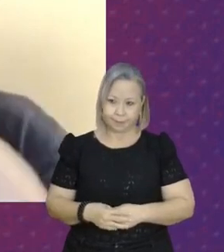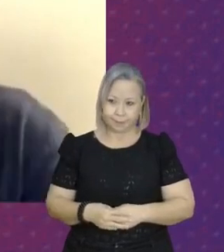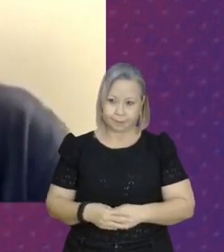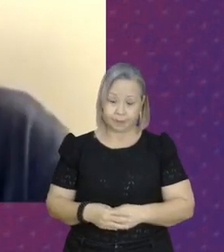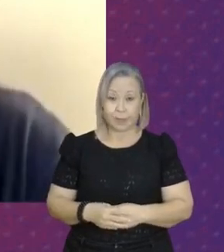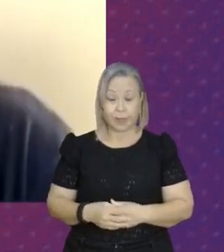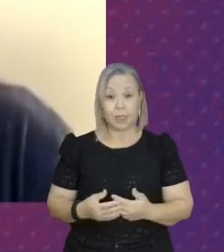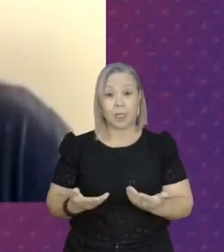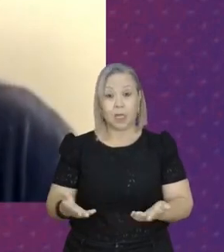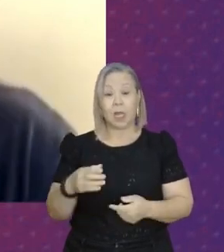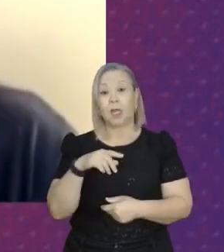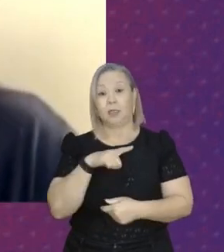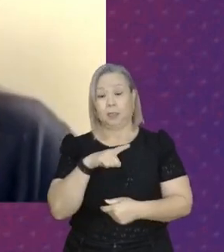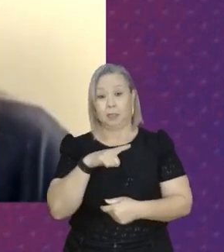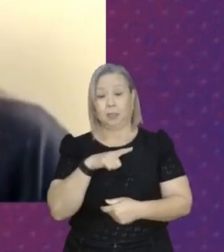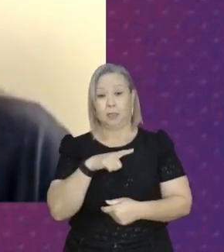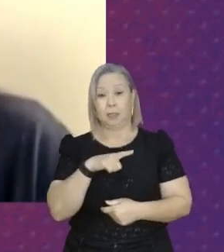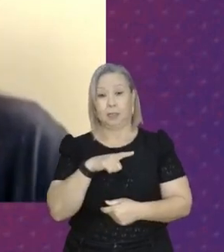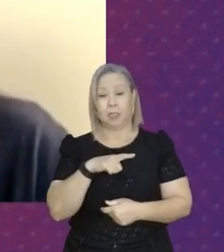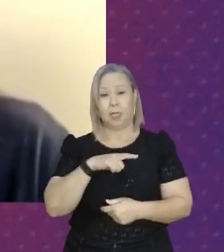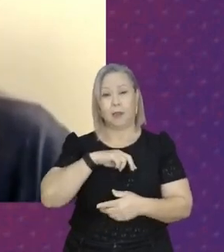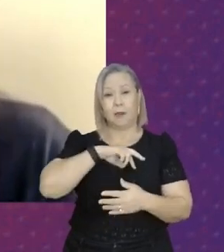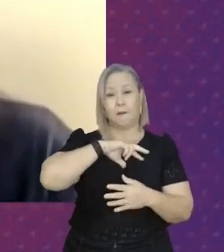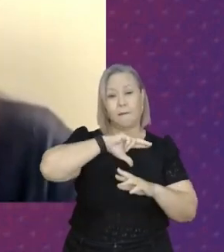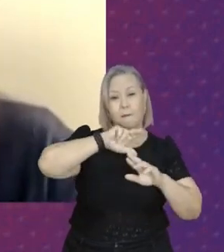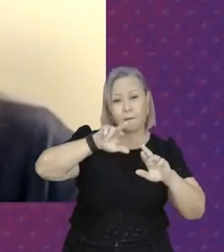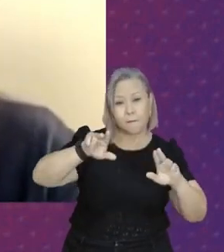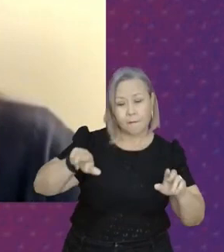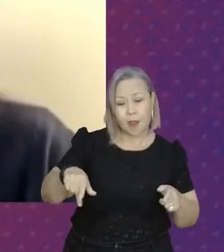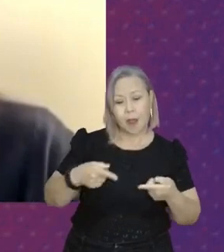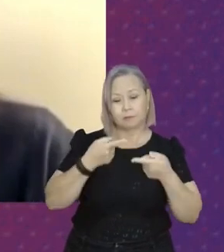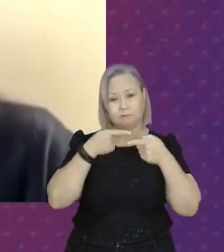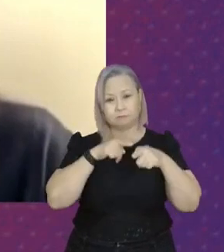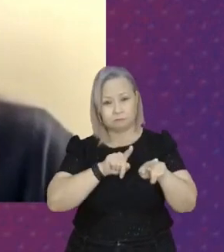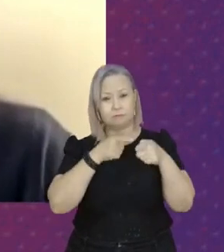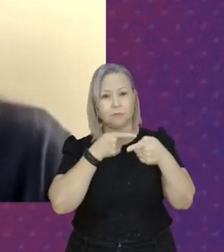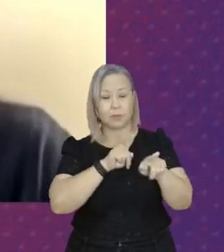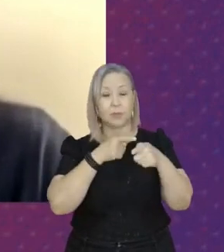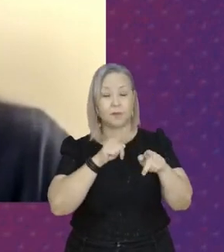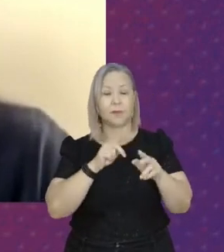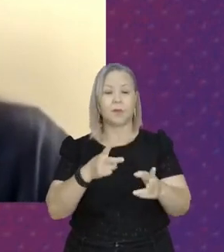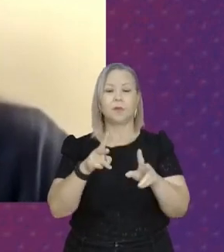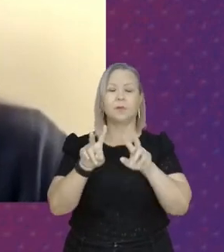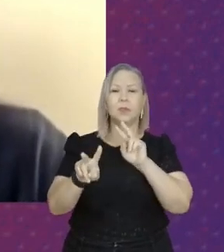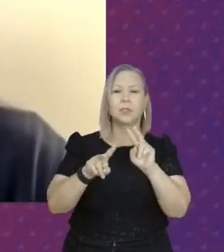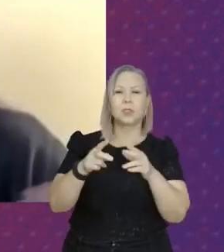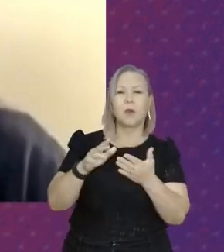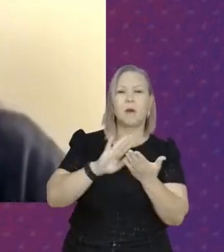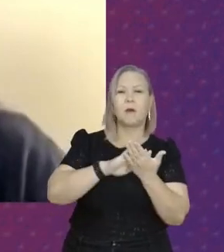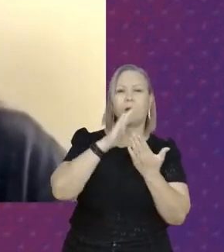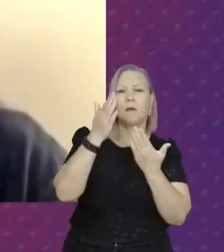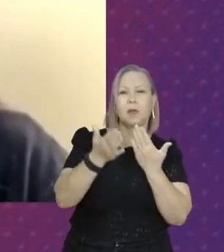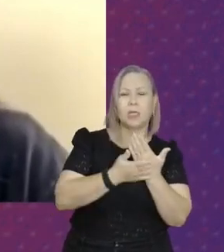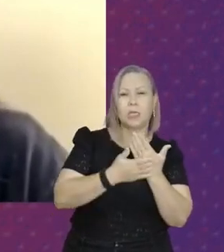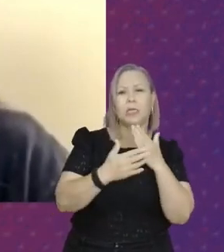É claro que existem vários desafios e que, quando a gente olha, por exemplo, esse risco de